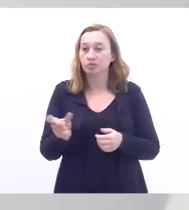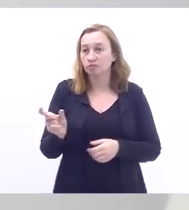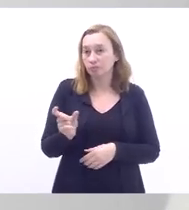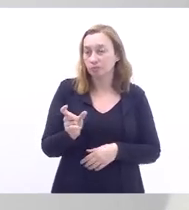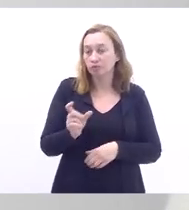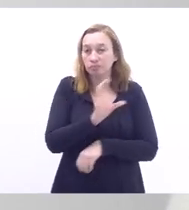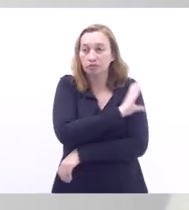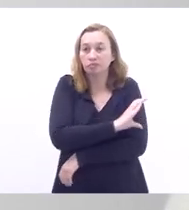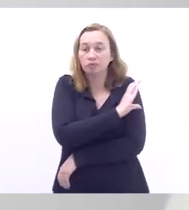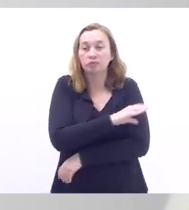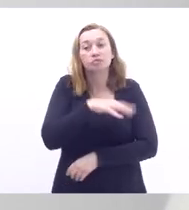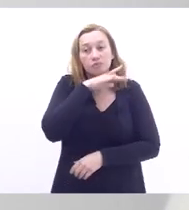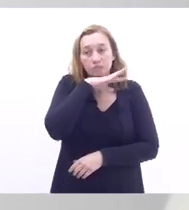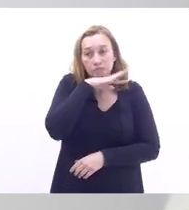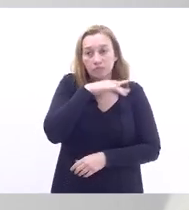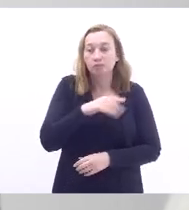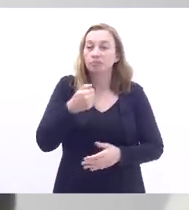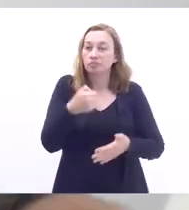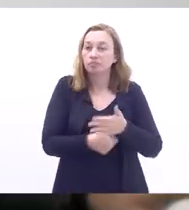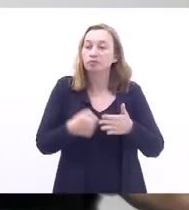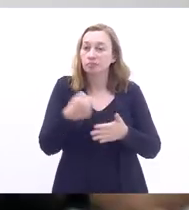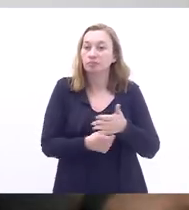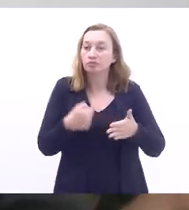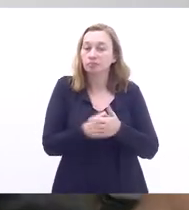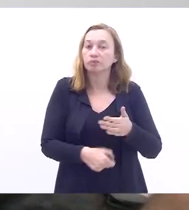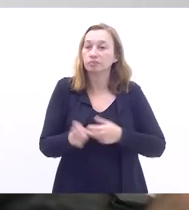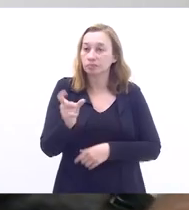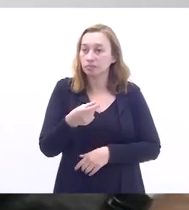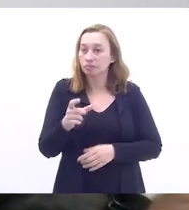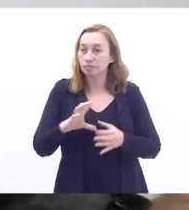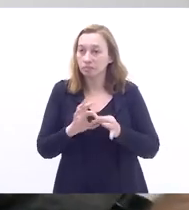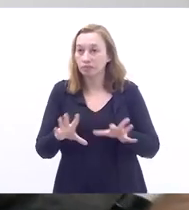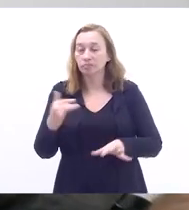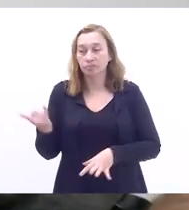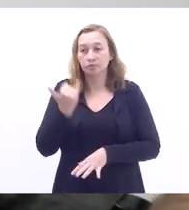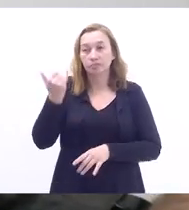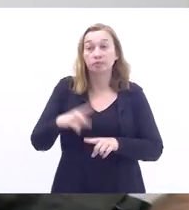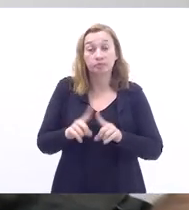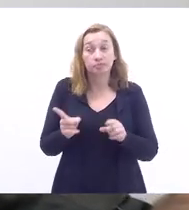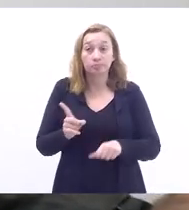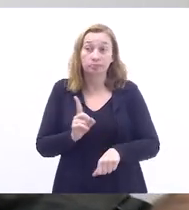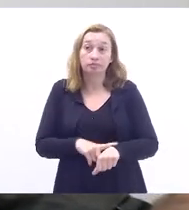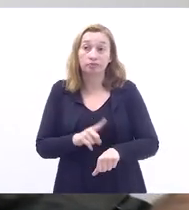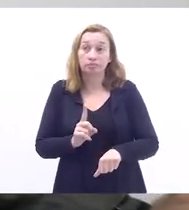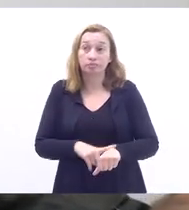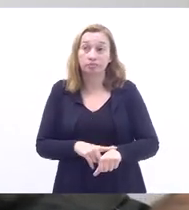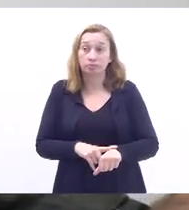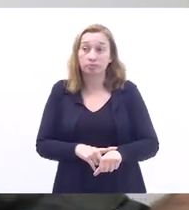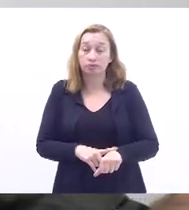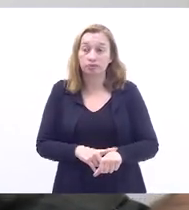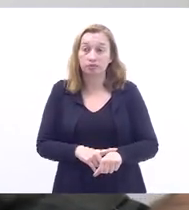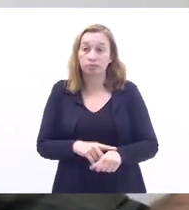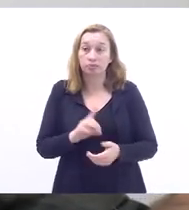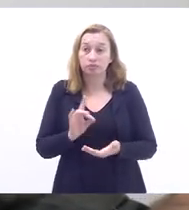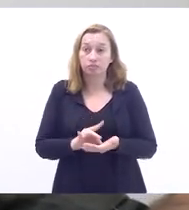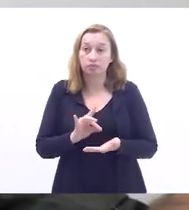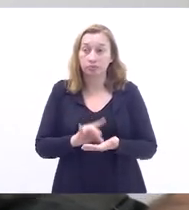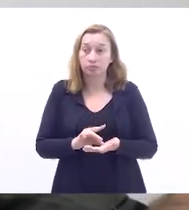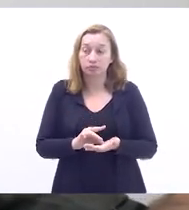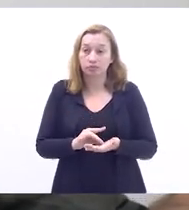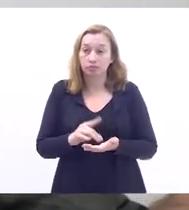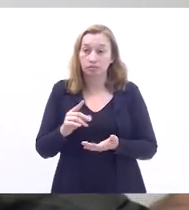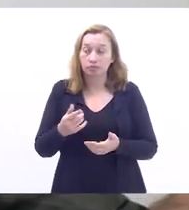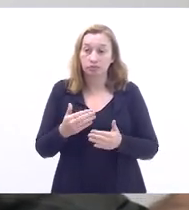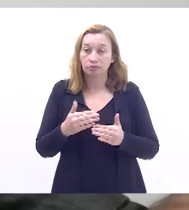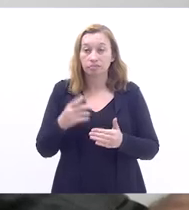um calça e eu entendo que a luta pelo passe-livre é importante mas nesse momento estamos realmente um passo